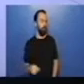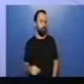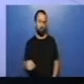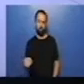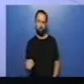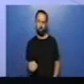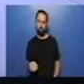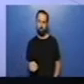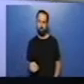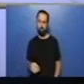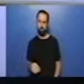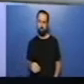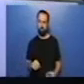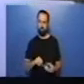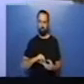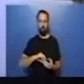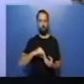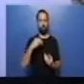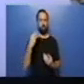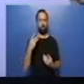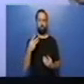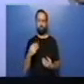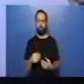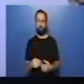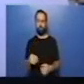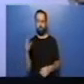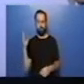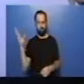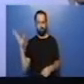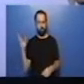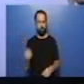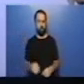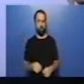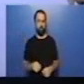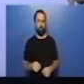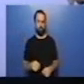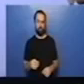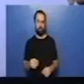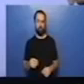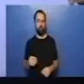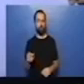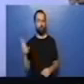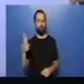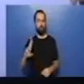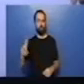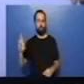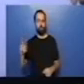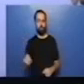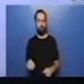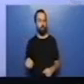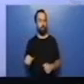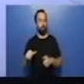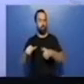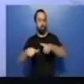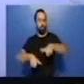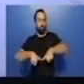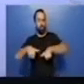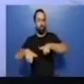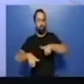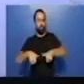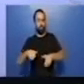Aqui, ó, mais um exemplo de potência reativa, aparece no transformador do poste. Acho que todo mundo já viu isso aqui, né?